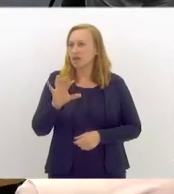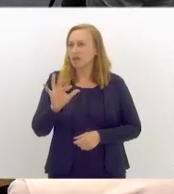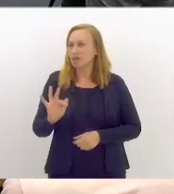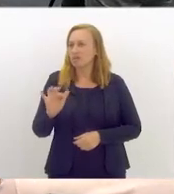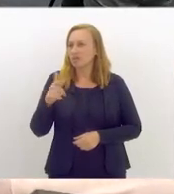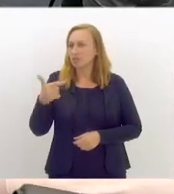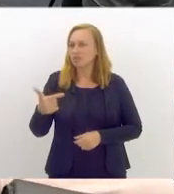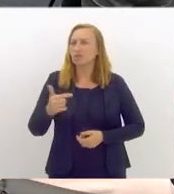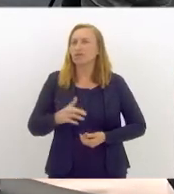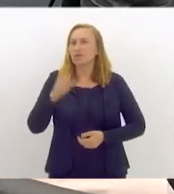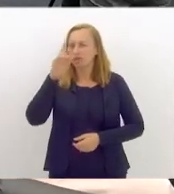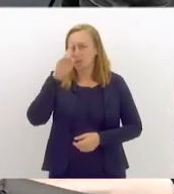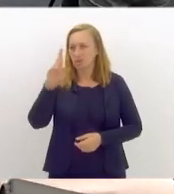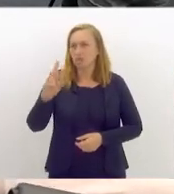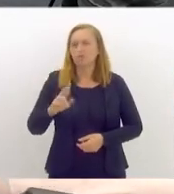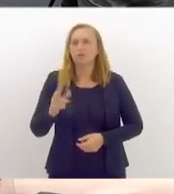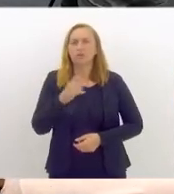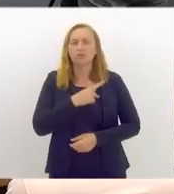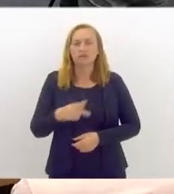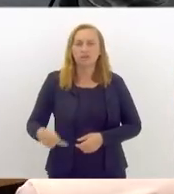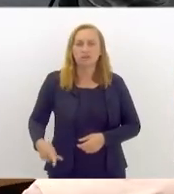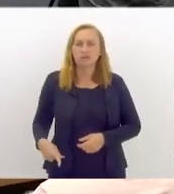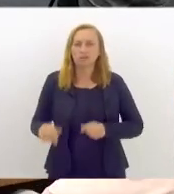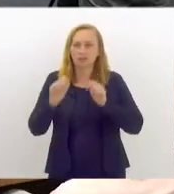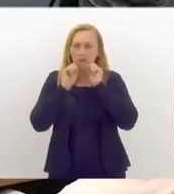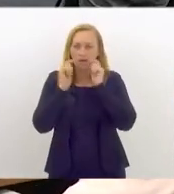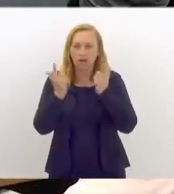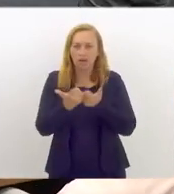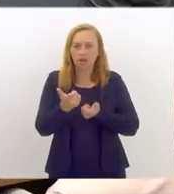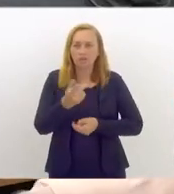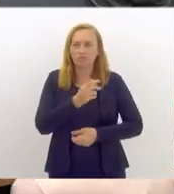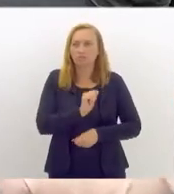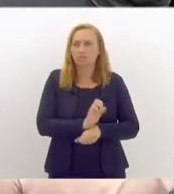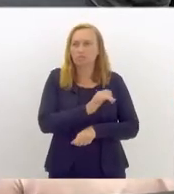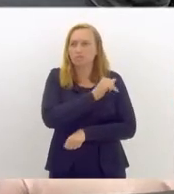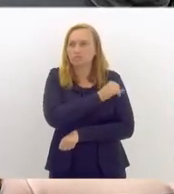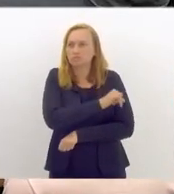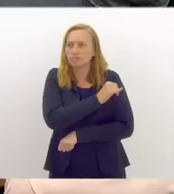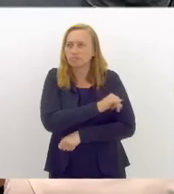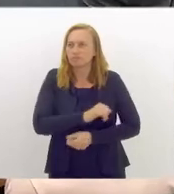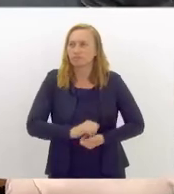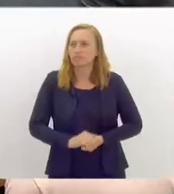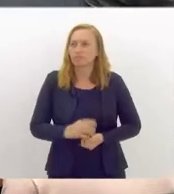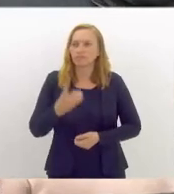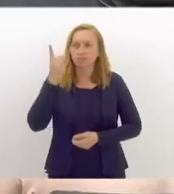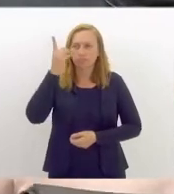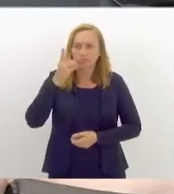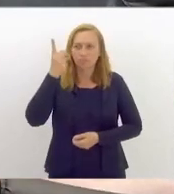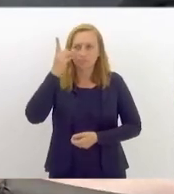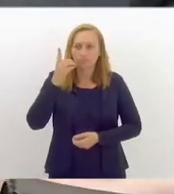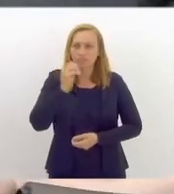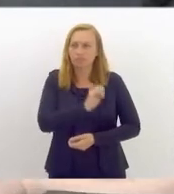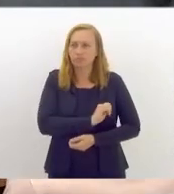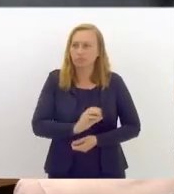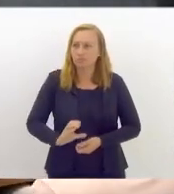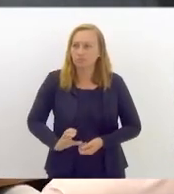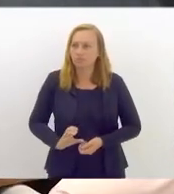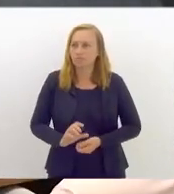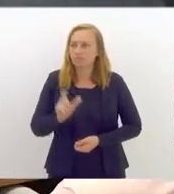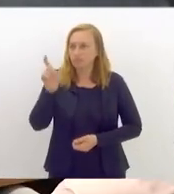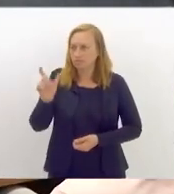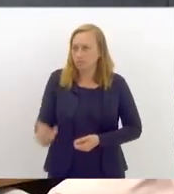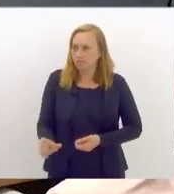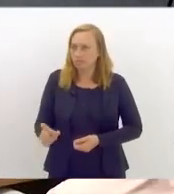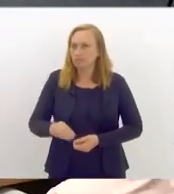smur senhor presidente da Assembleia Legislativa do Estado do Rio de Janeiro Deputado André Siciliano na pessoa